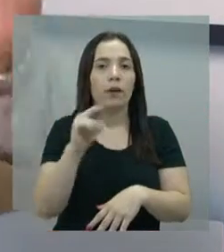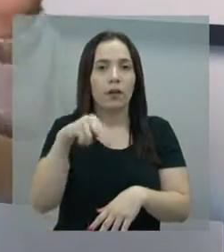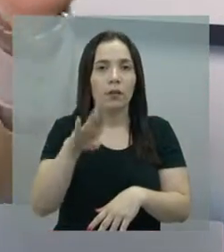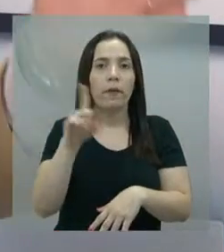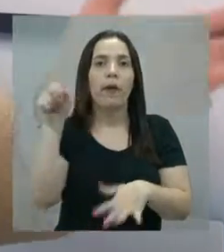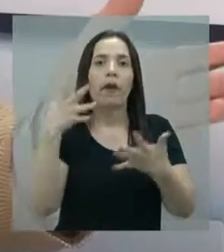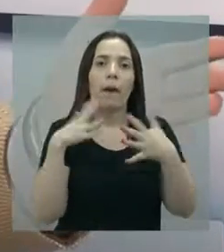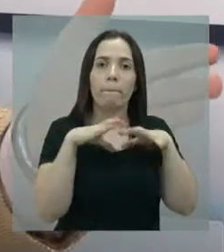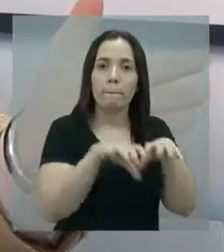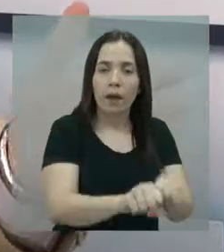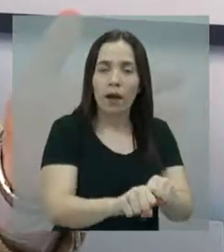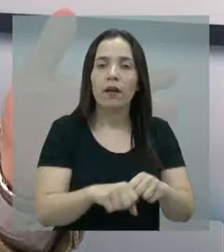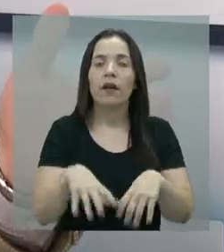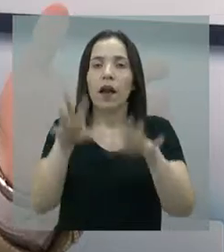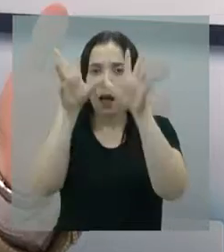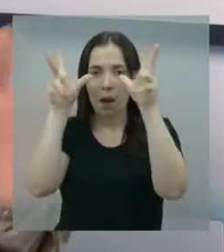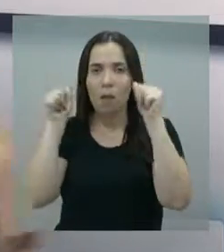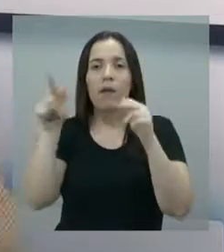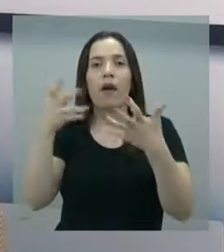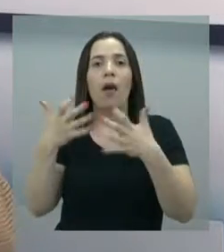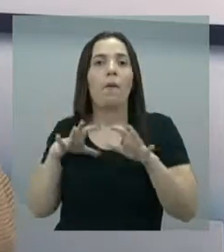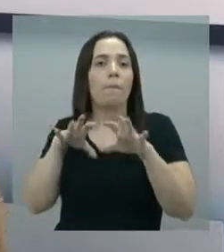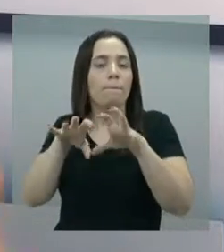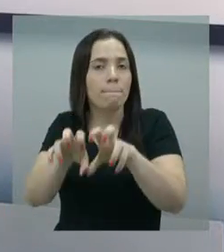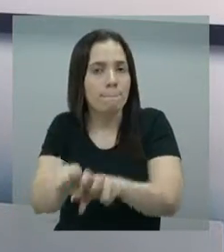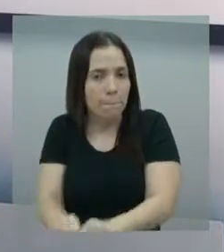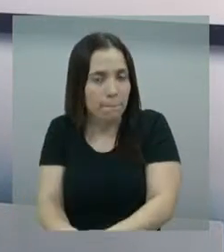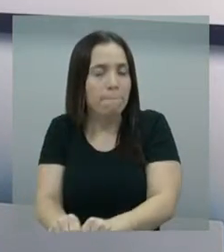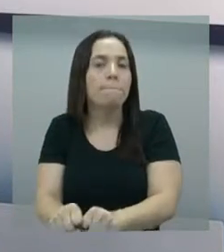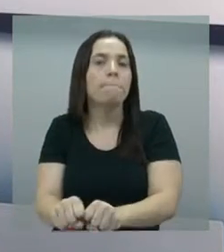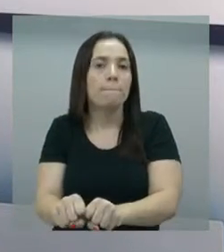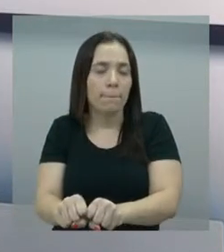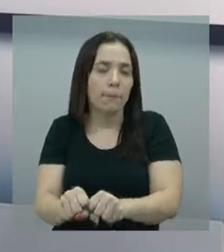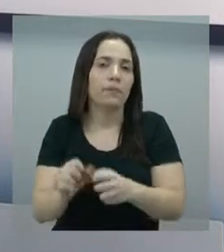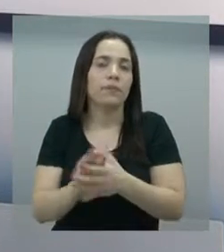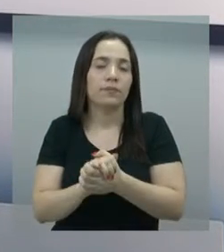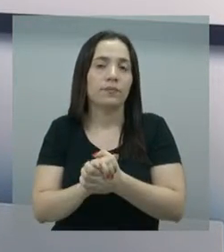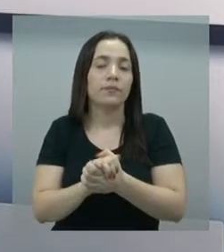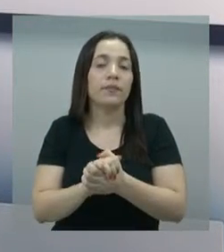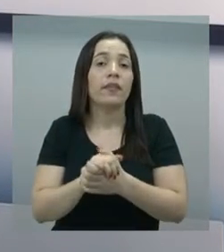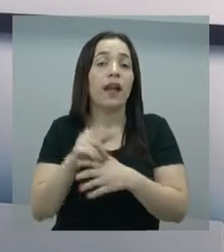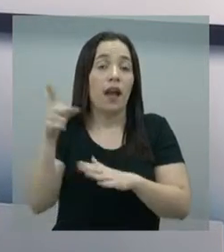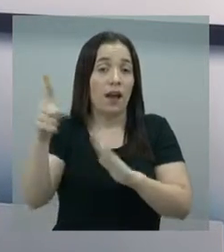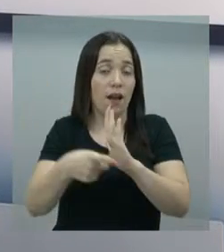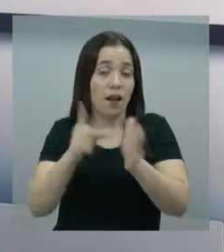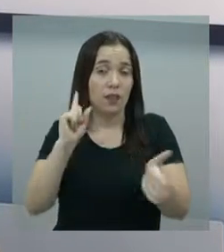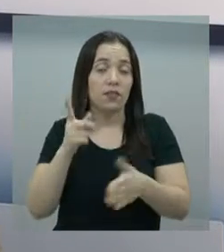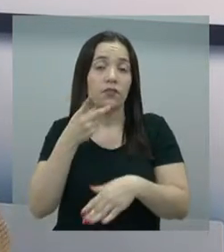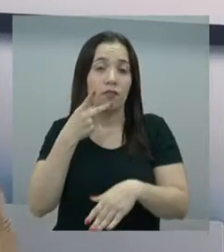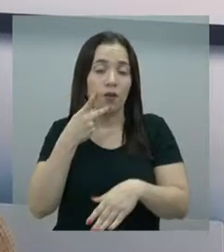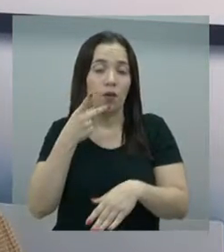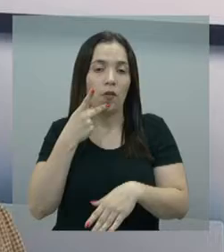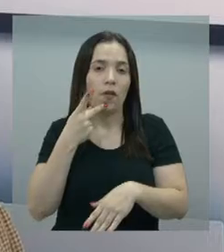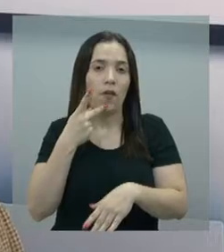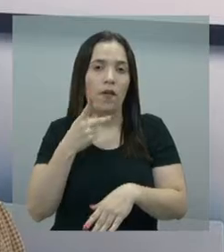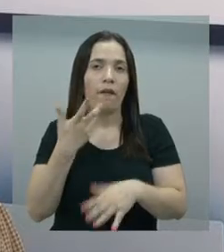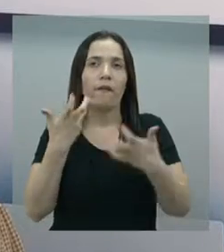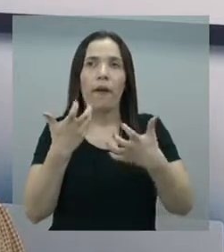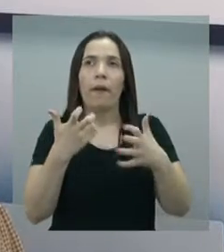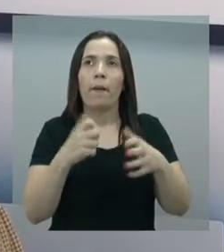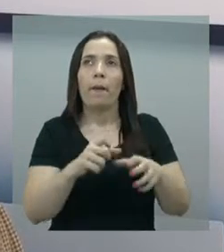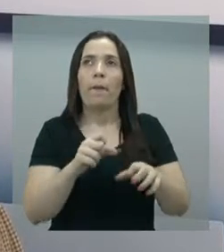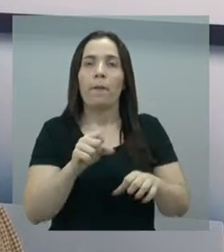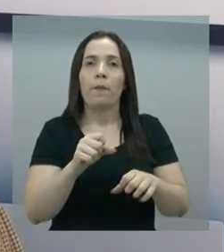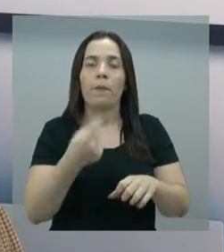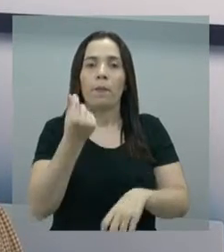como o da Amazônia. No início, o próprio Paulo Guedes falou em acabar, depois